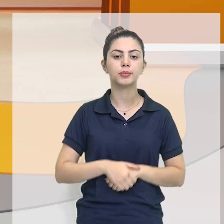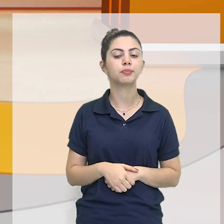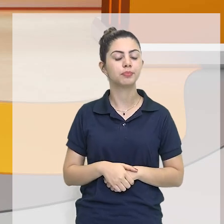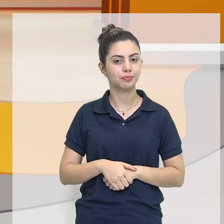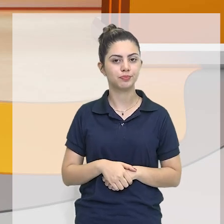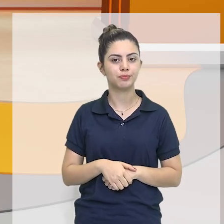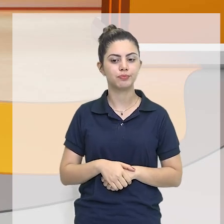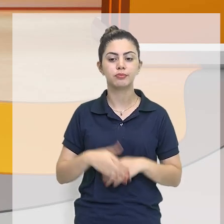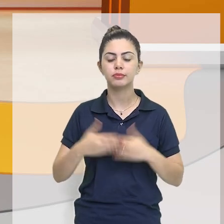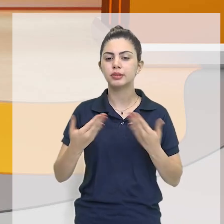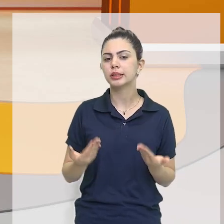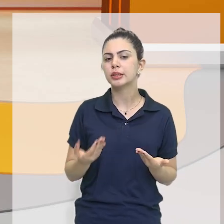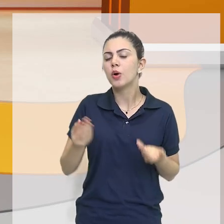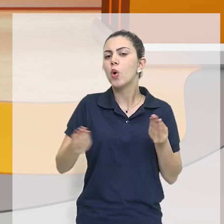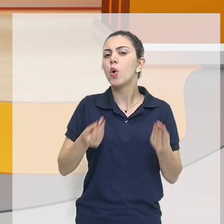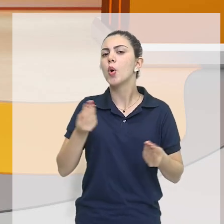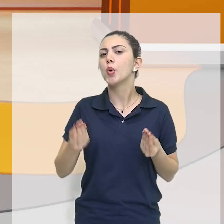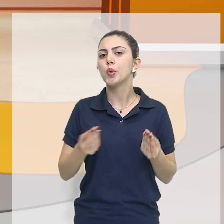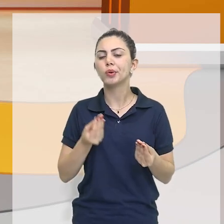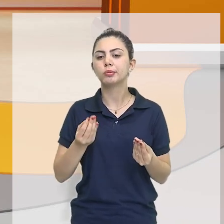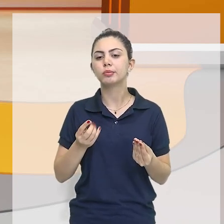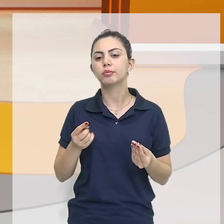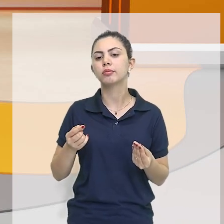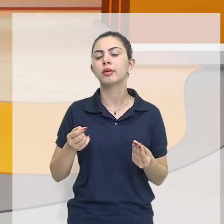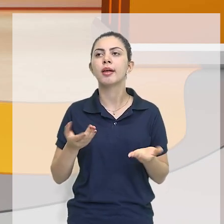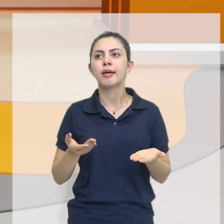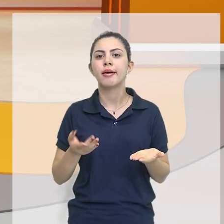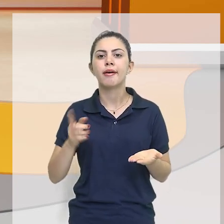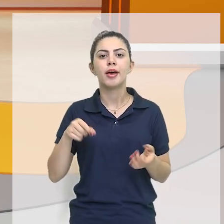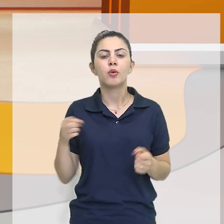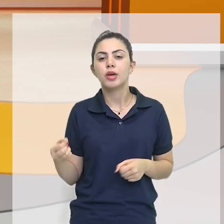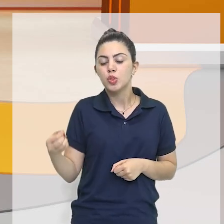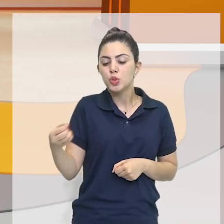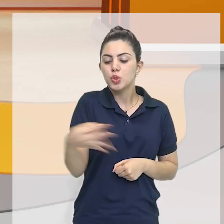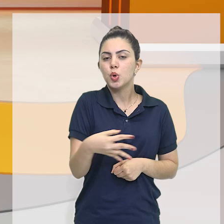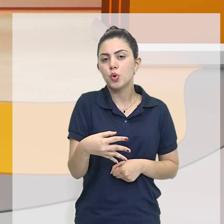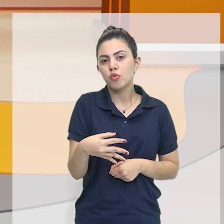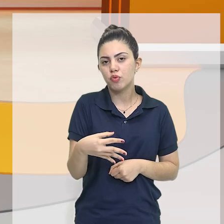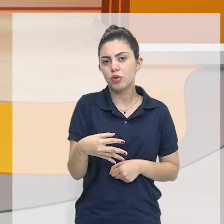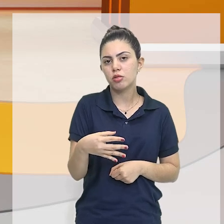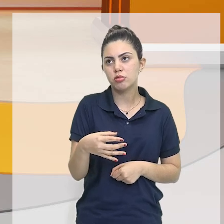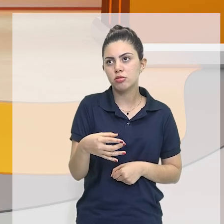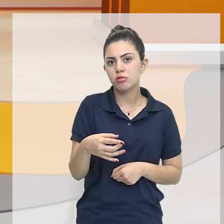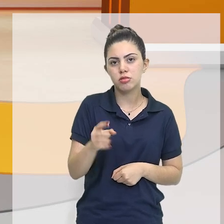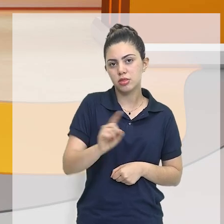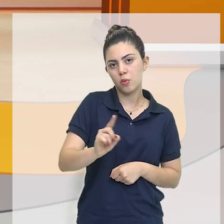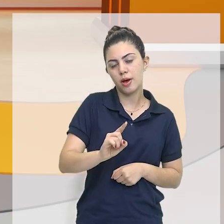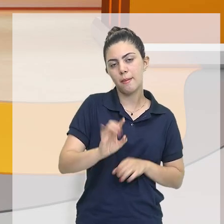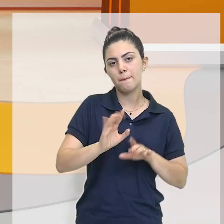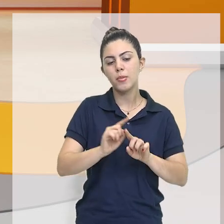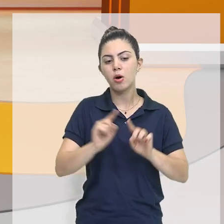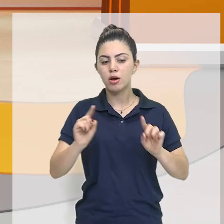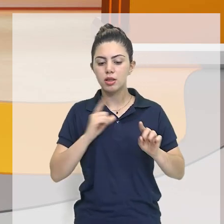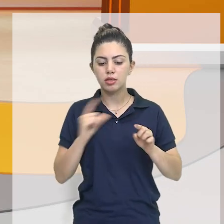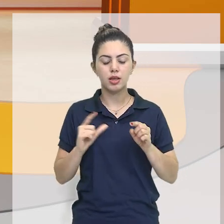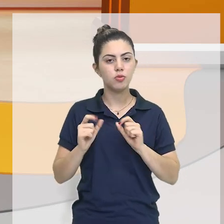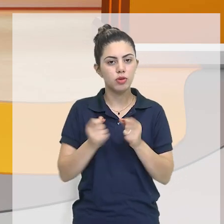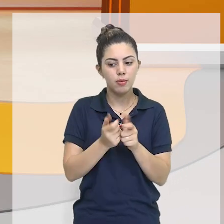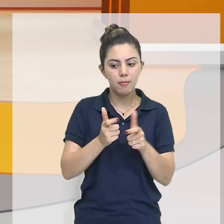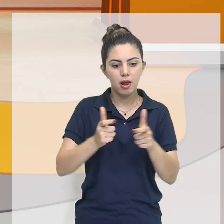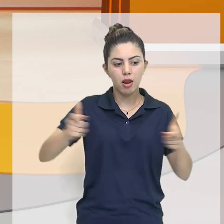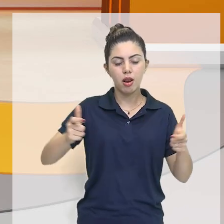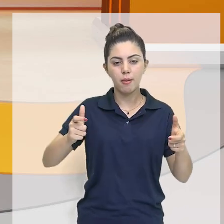ser, não podemos dizer que inaugurado, porém, né, será muito debatido e você